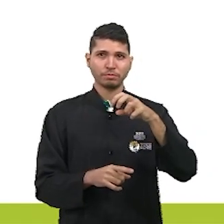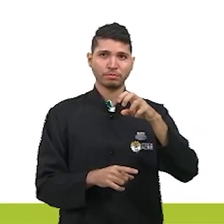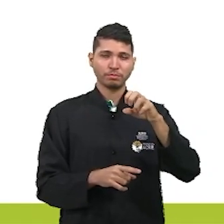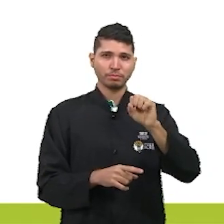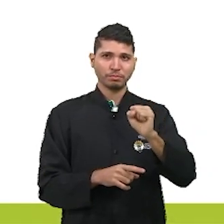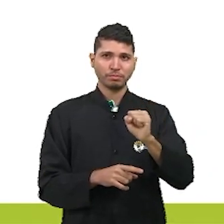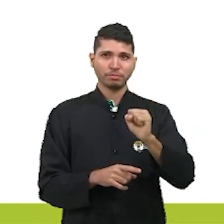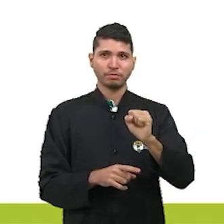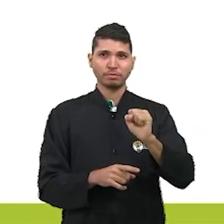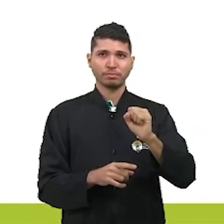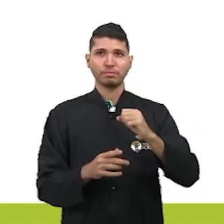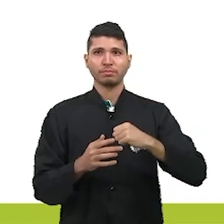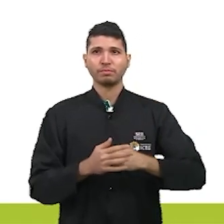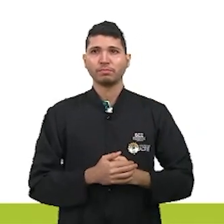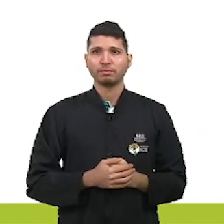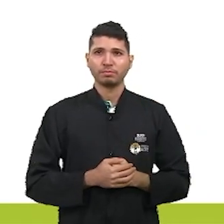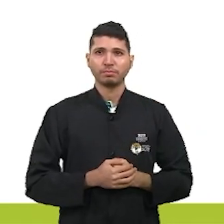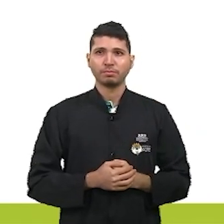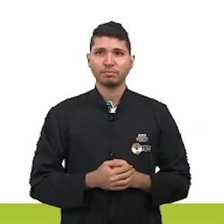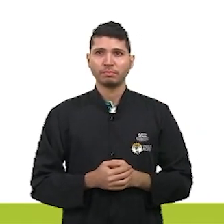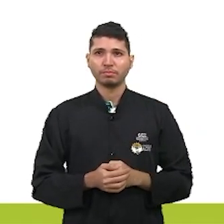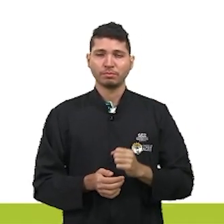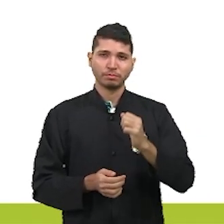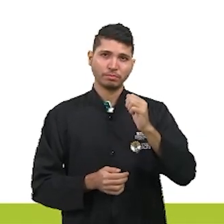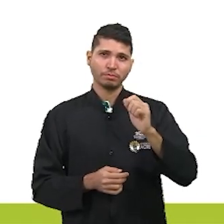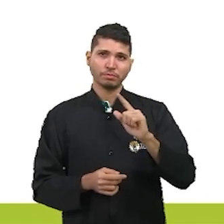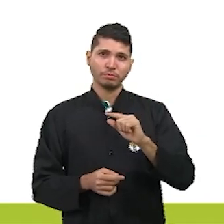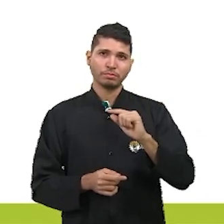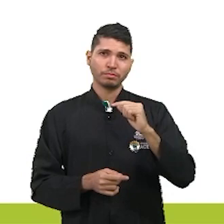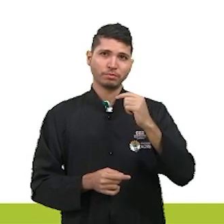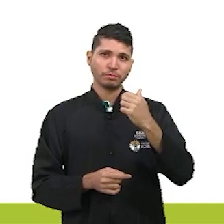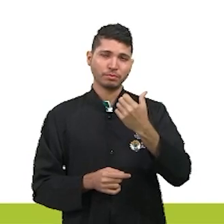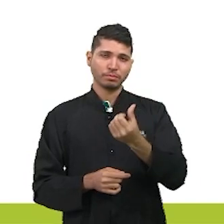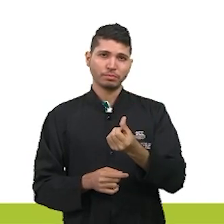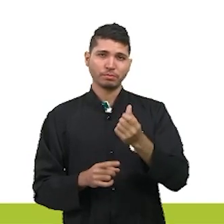E aqui nós temos 4. Vamos fazer essa contagem.